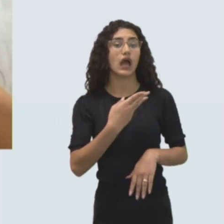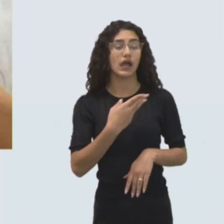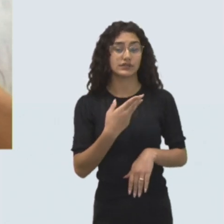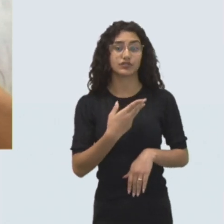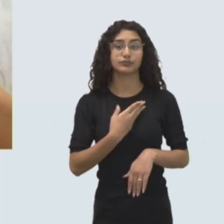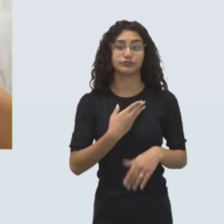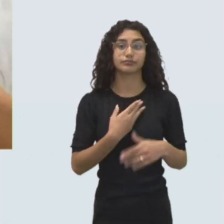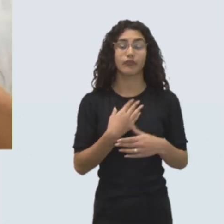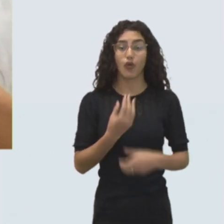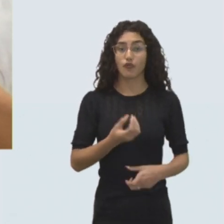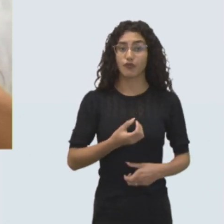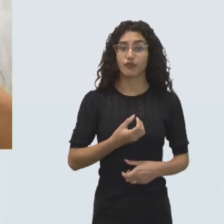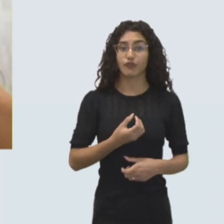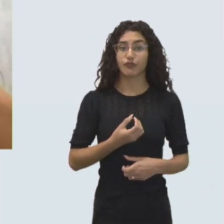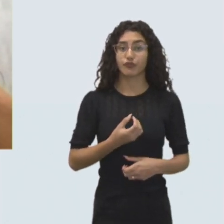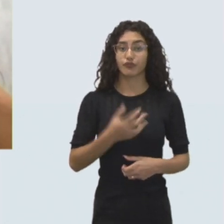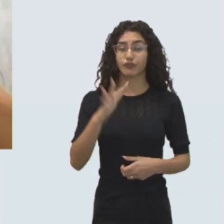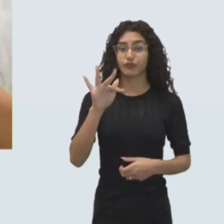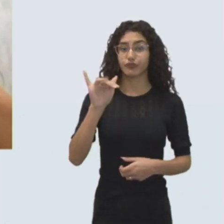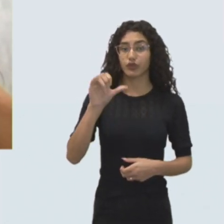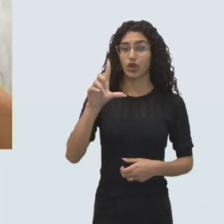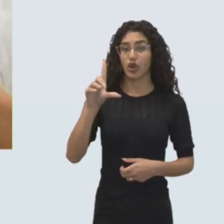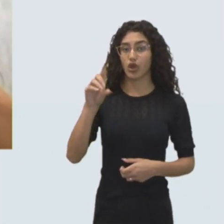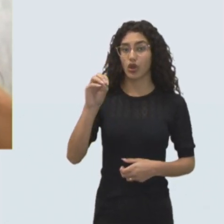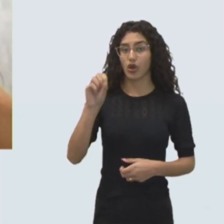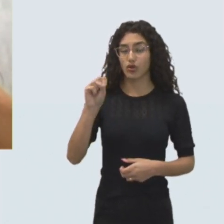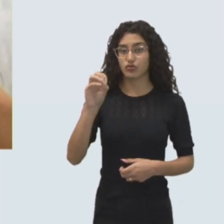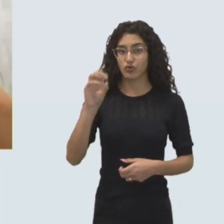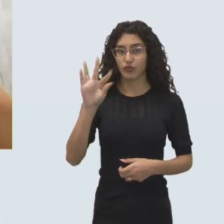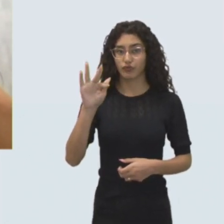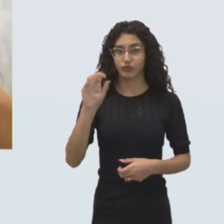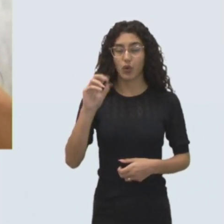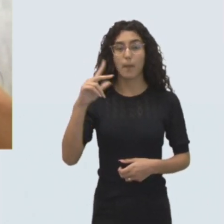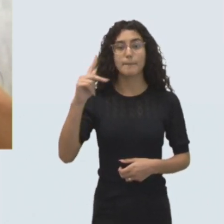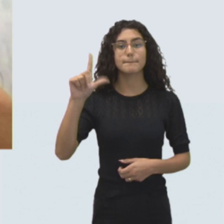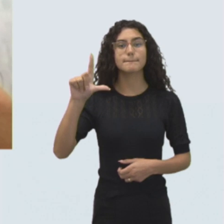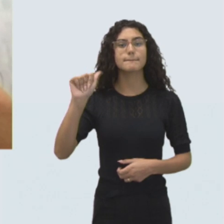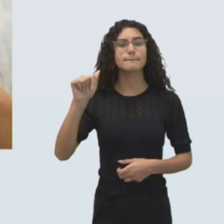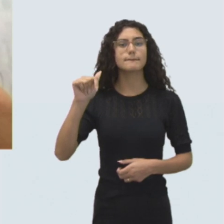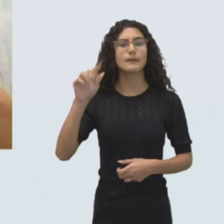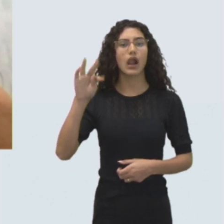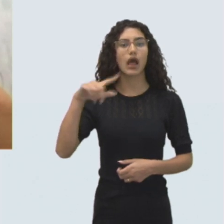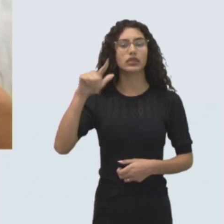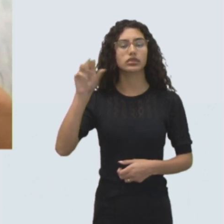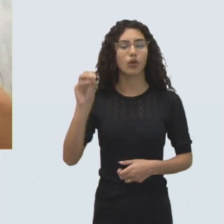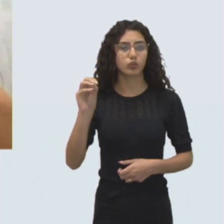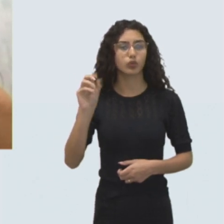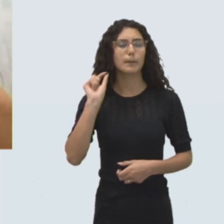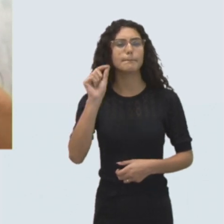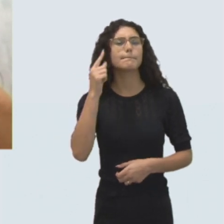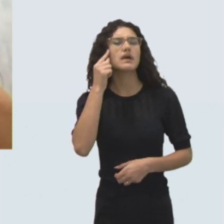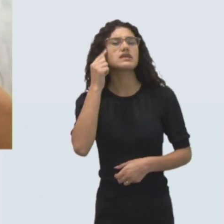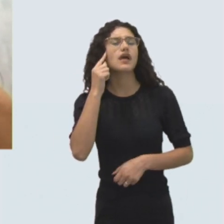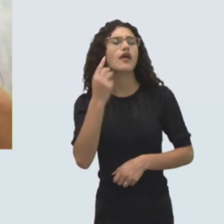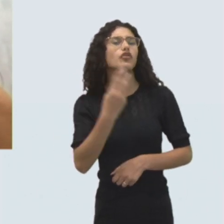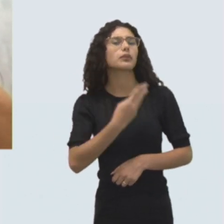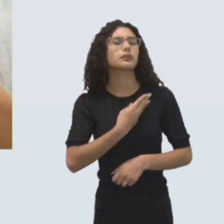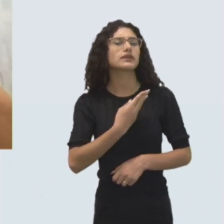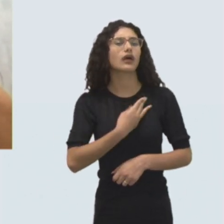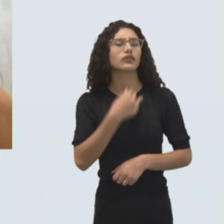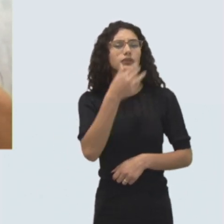Platão, discípulo de Sócrates. Olha só o que Platão pensava sobre amizade.